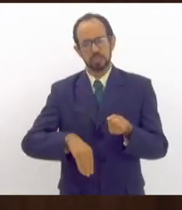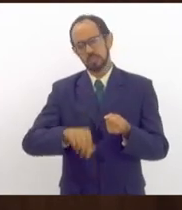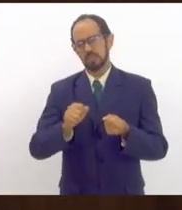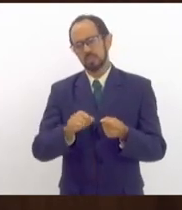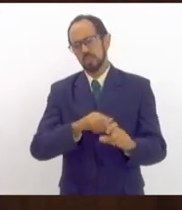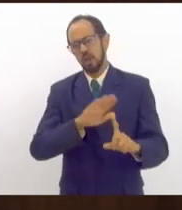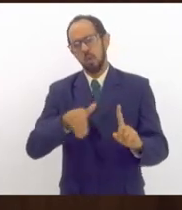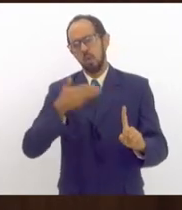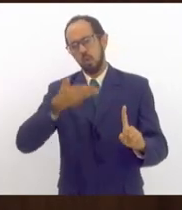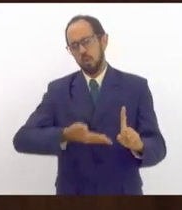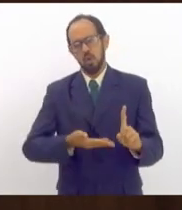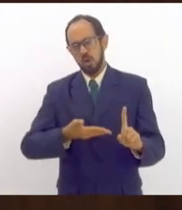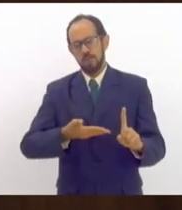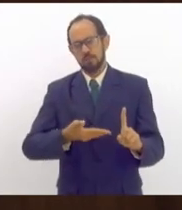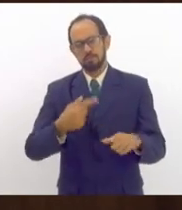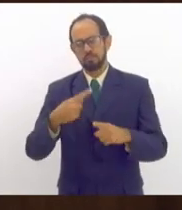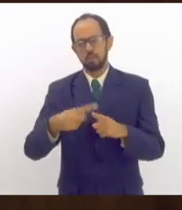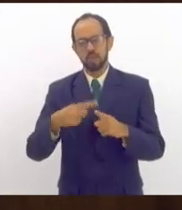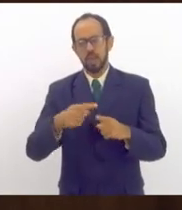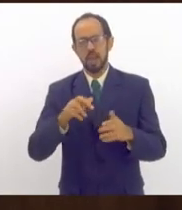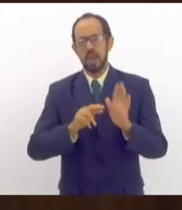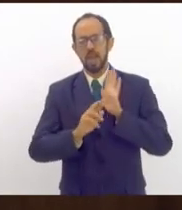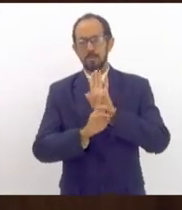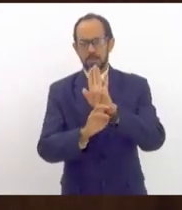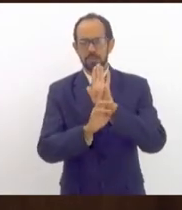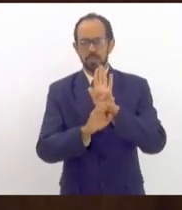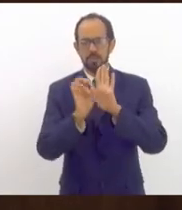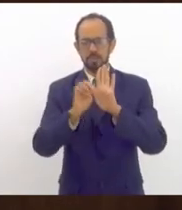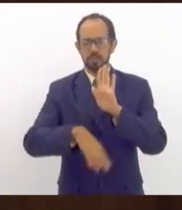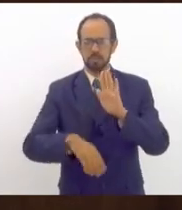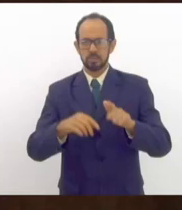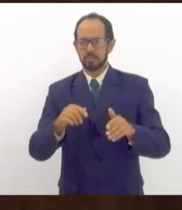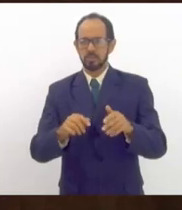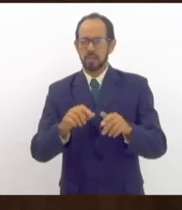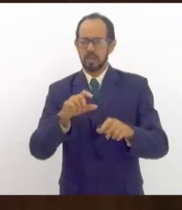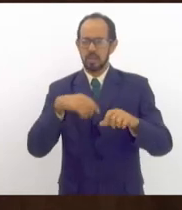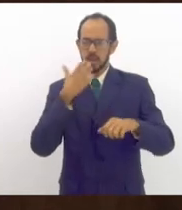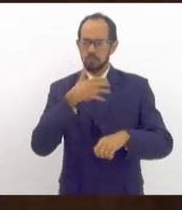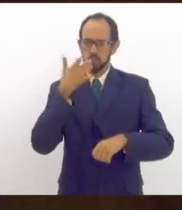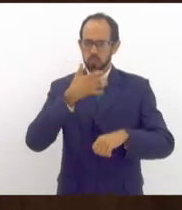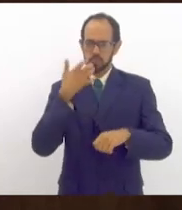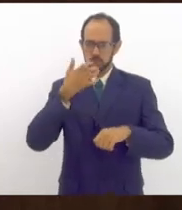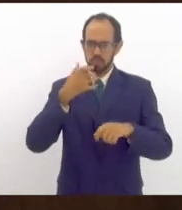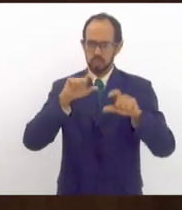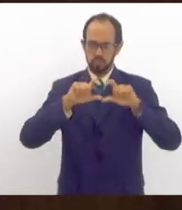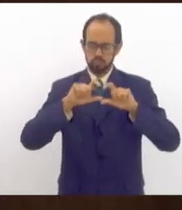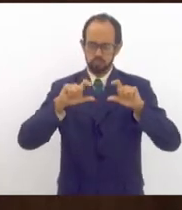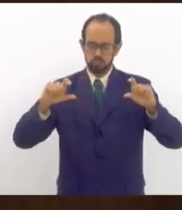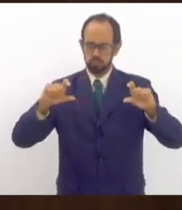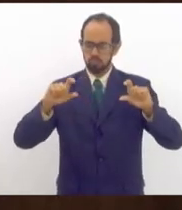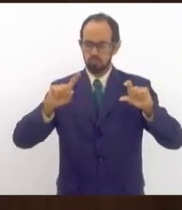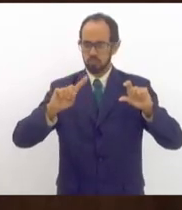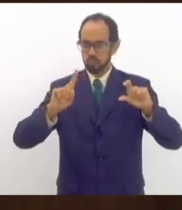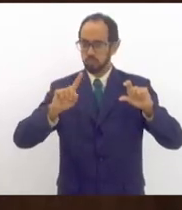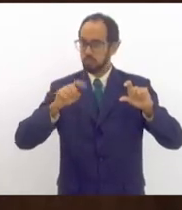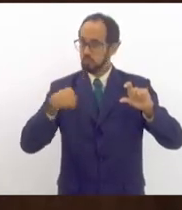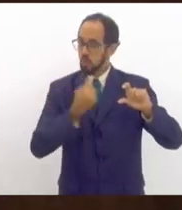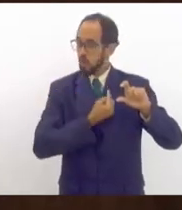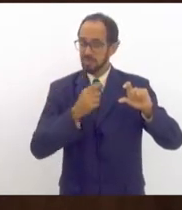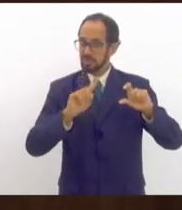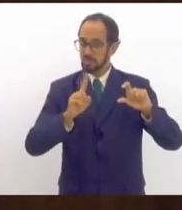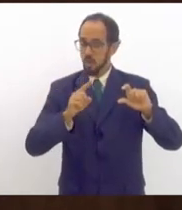importante porque ela nos representa e aquele recorte da música com qual nós não concordamos